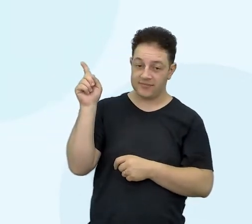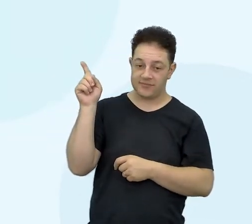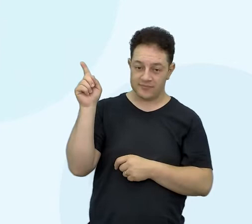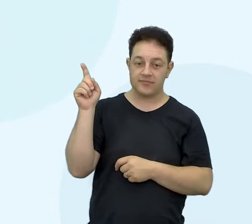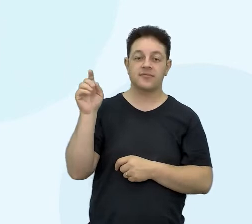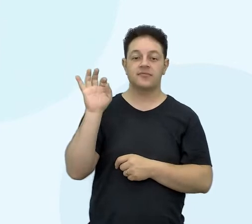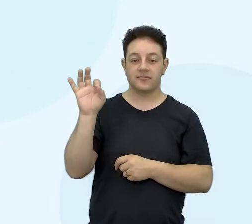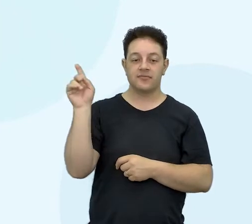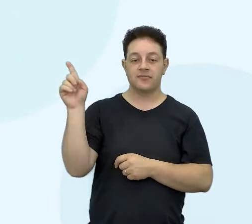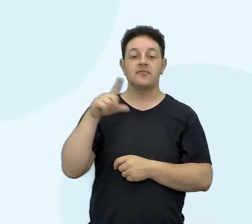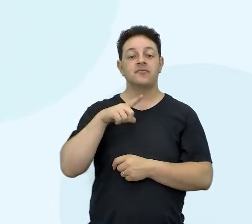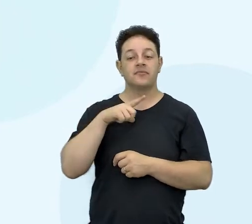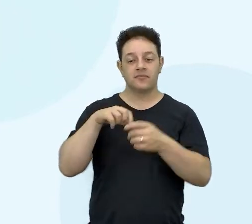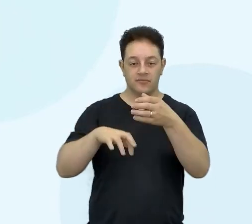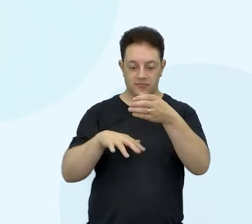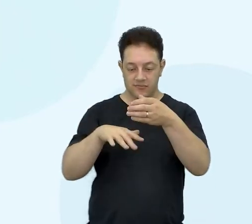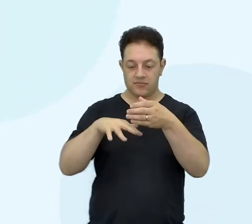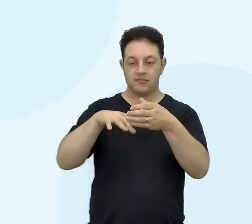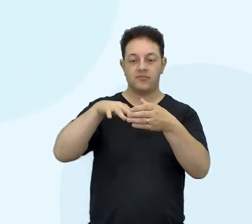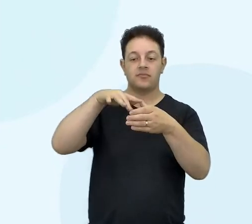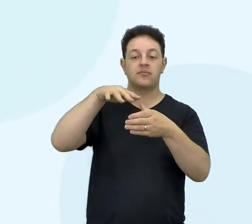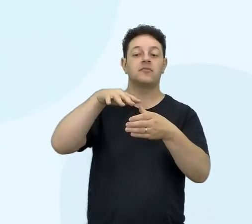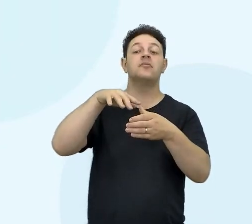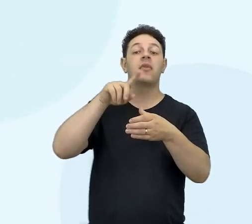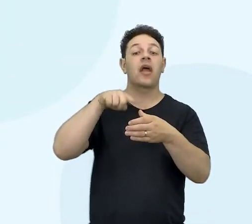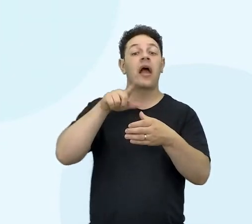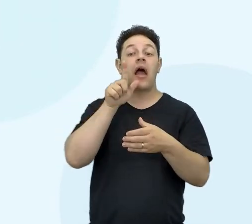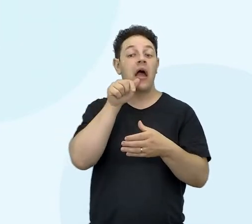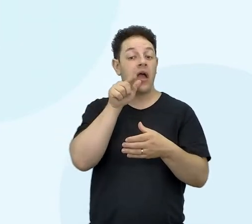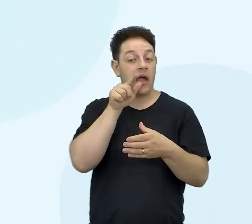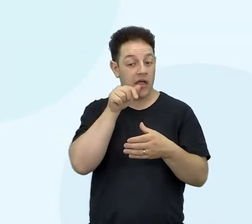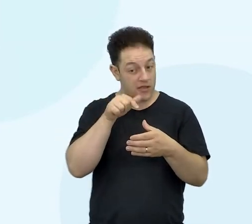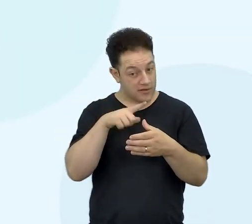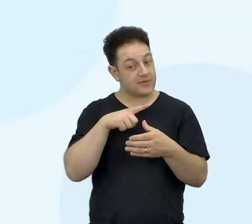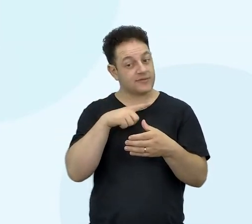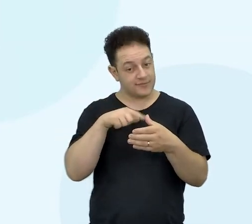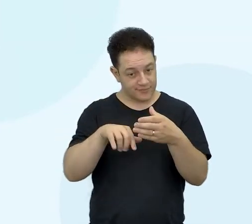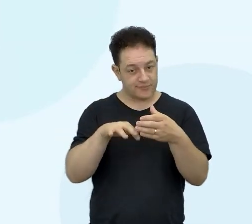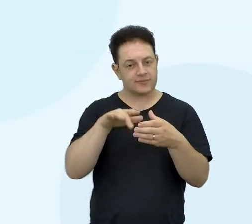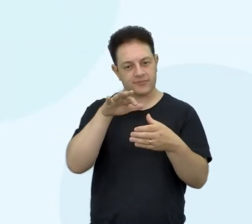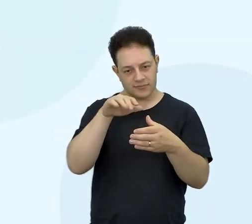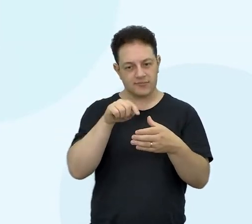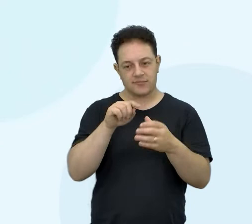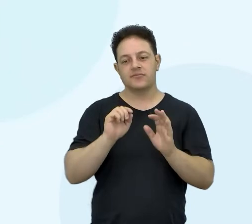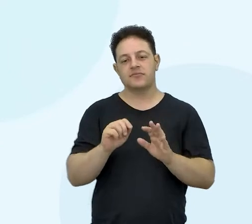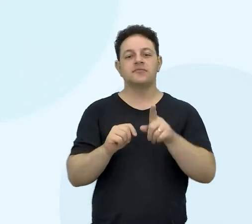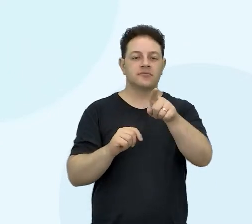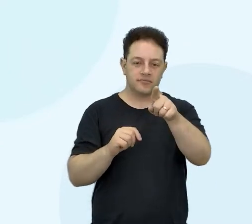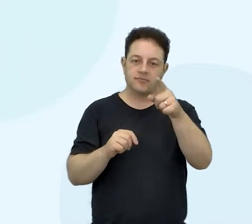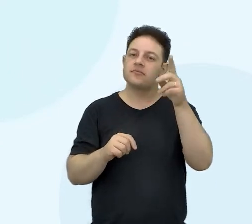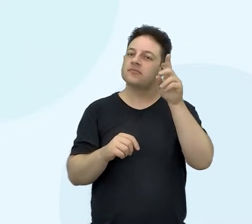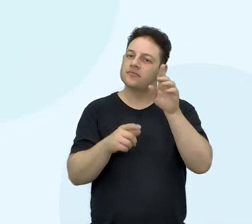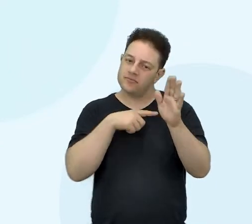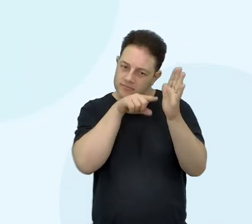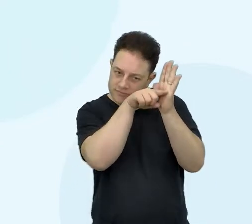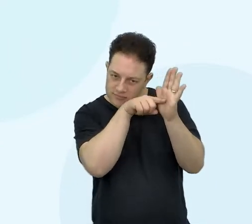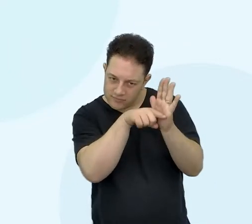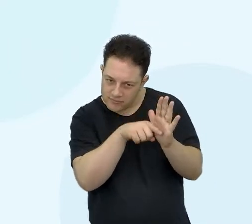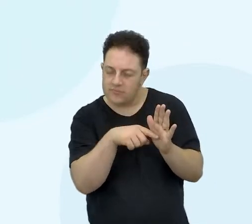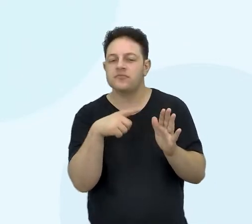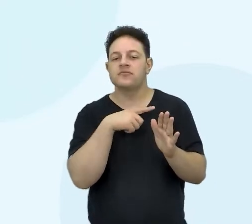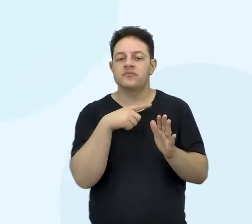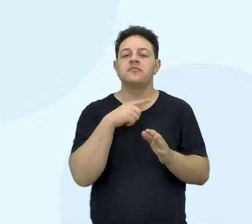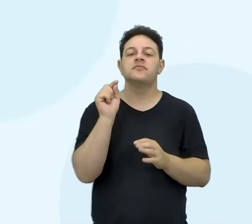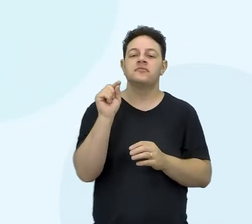nessa condição, ela tem aqui um líquido, né, dentro. Tem algumas condições, né, que você na sua pesquisa deve ter determinado aí, que é